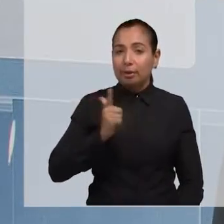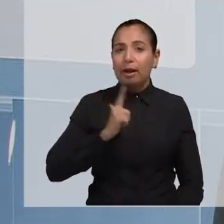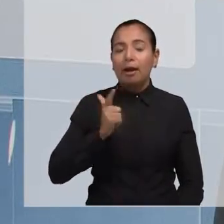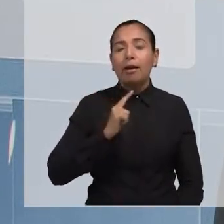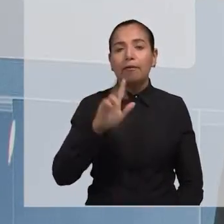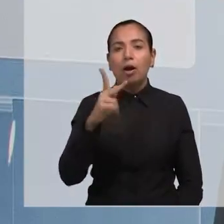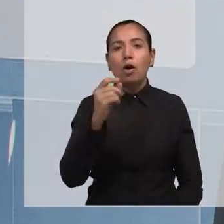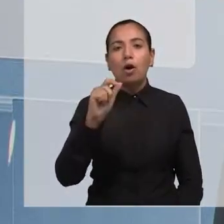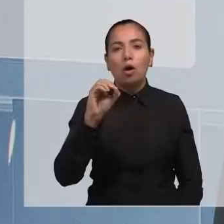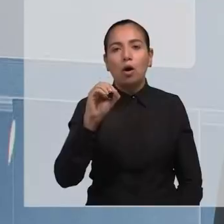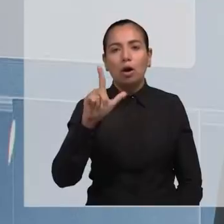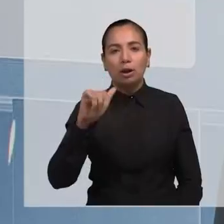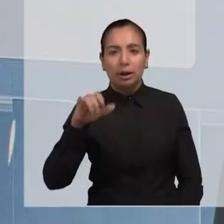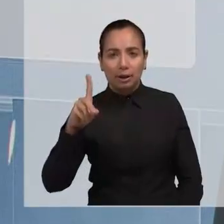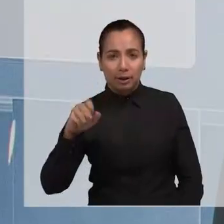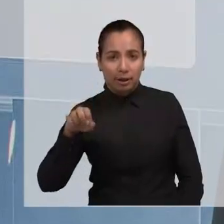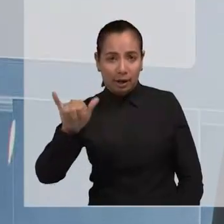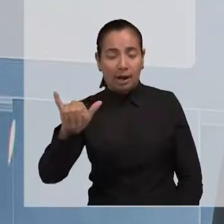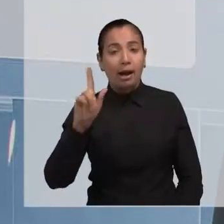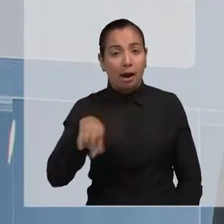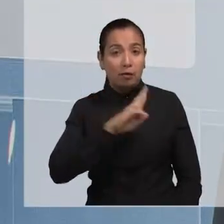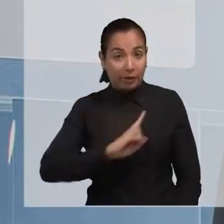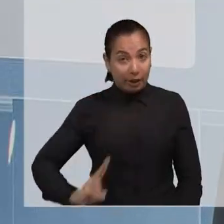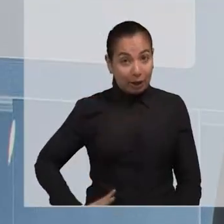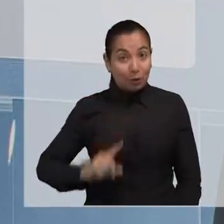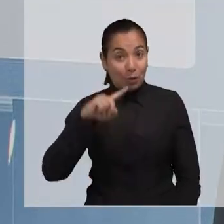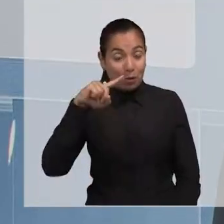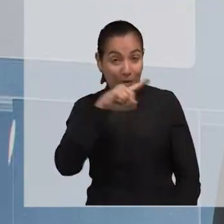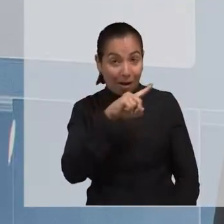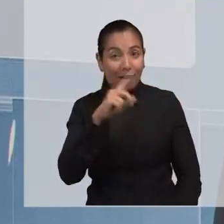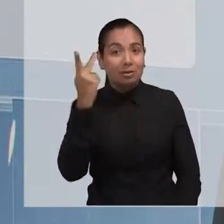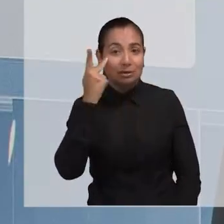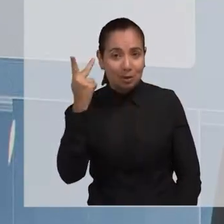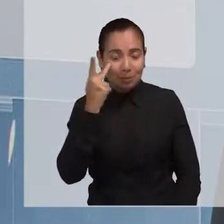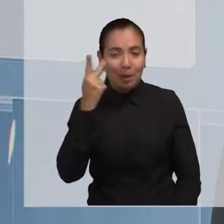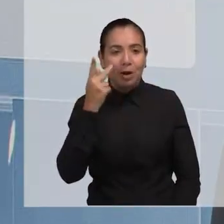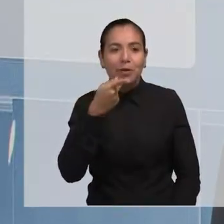Holliday, que é o vereador de São Paulo, que ele chamou de Capitãozinho do Mato.